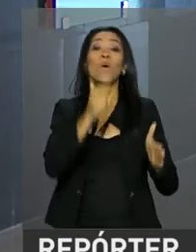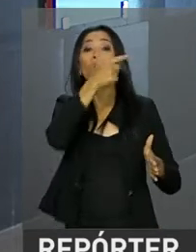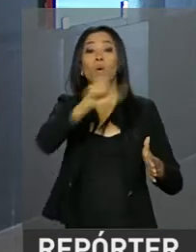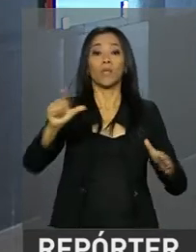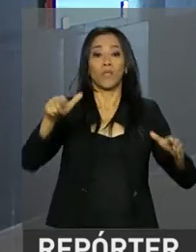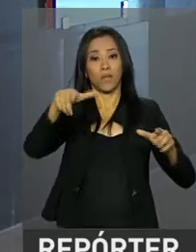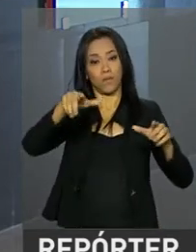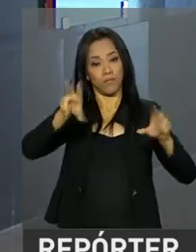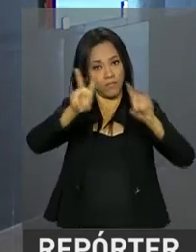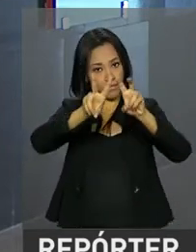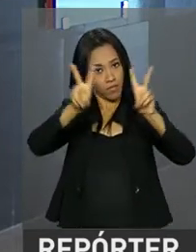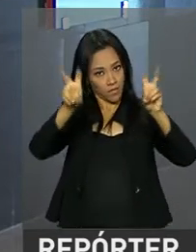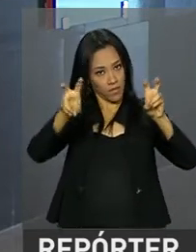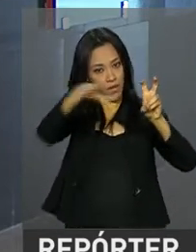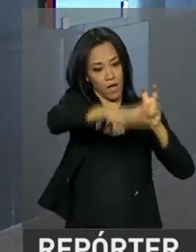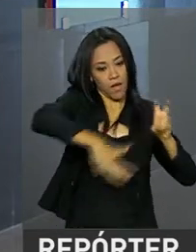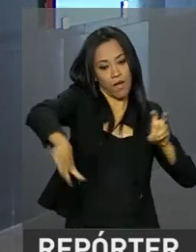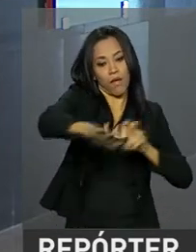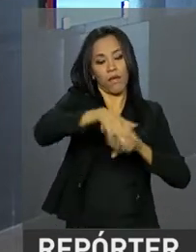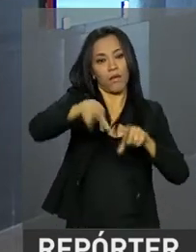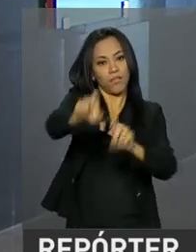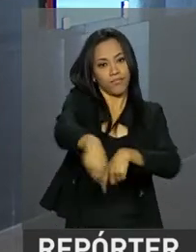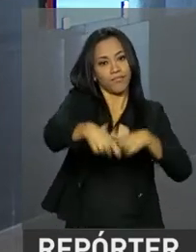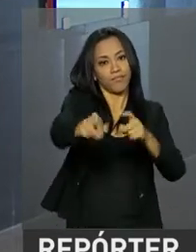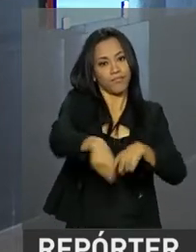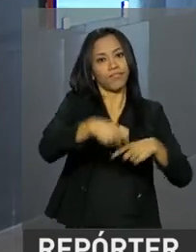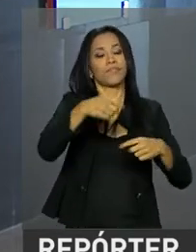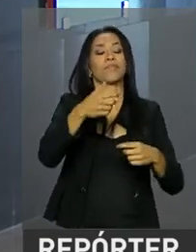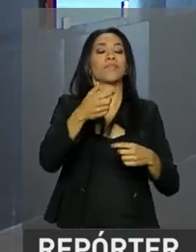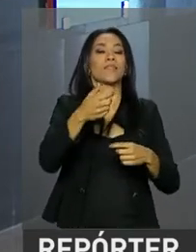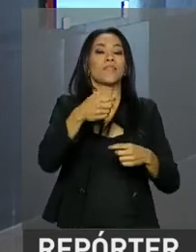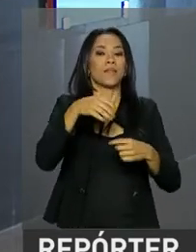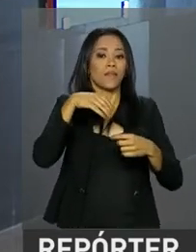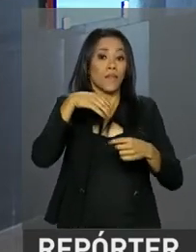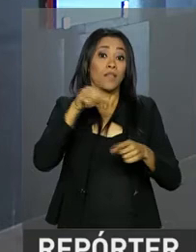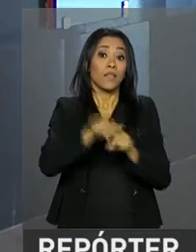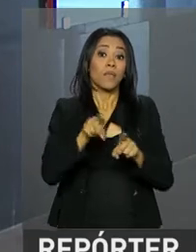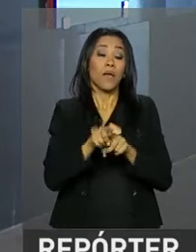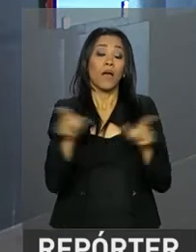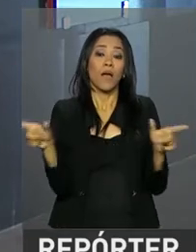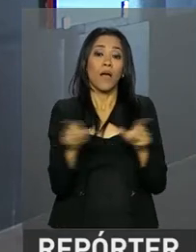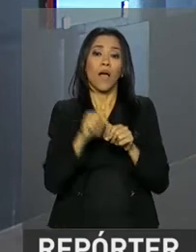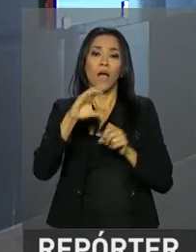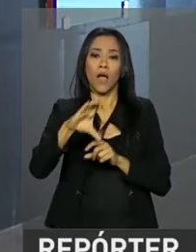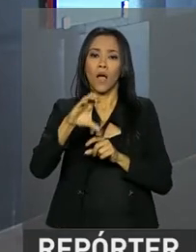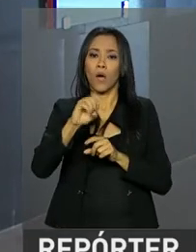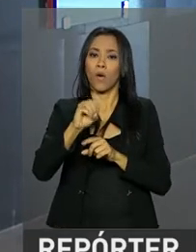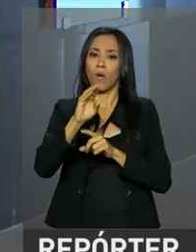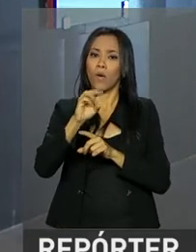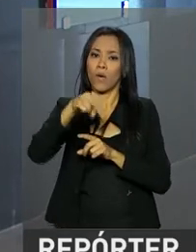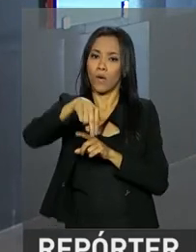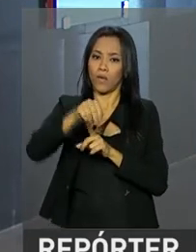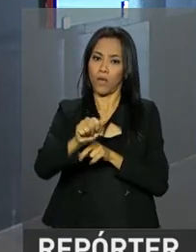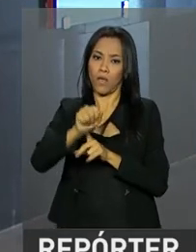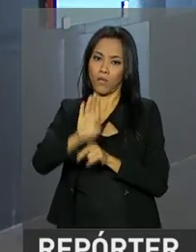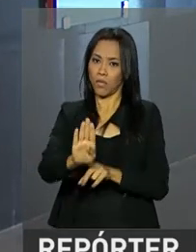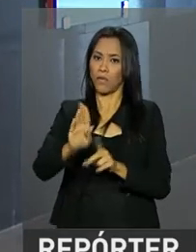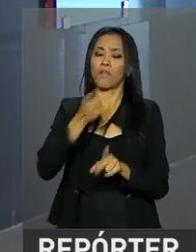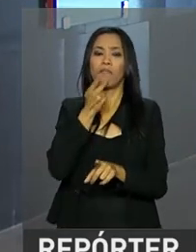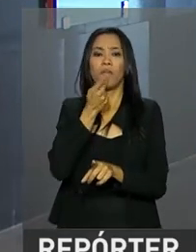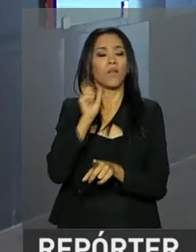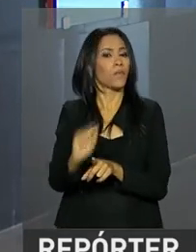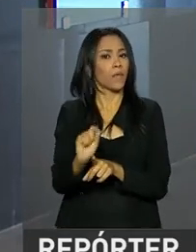leandro e aí sim os números são recordes a conab a companhia nacional de abastecimento está estimando aí